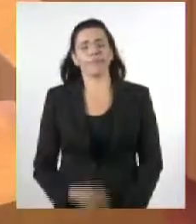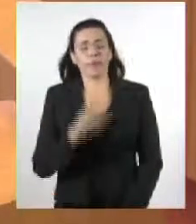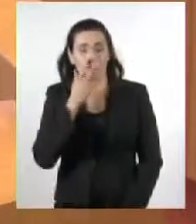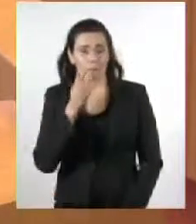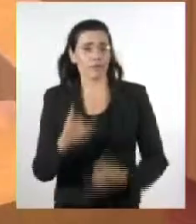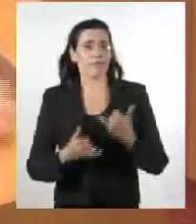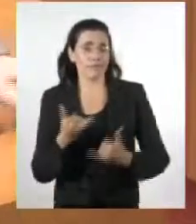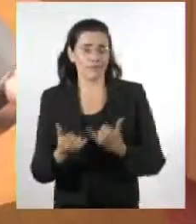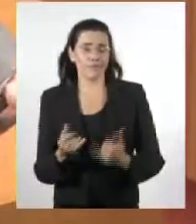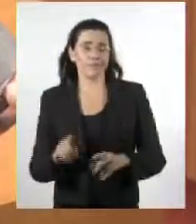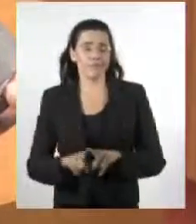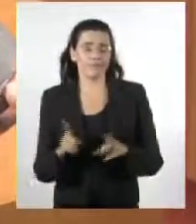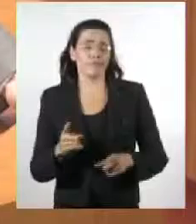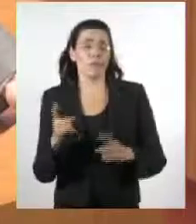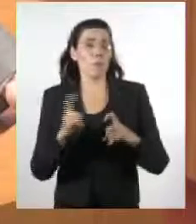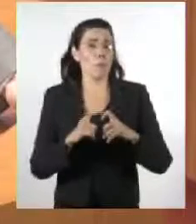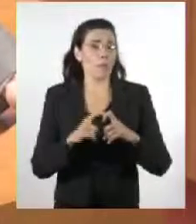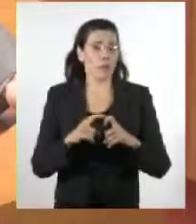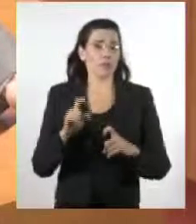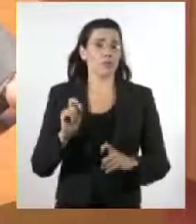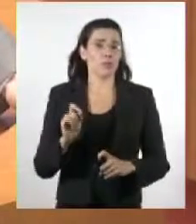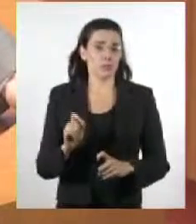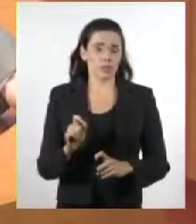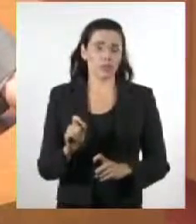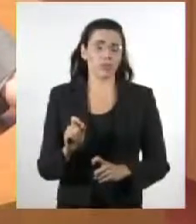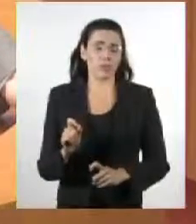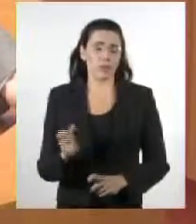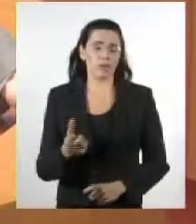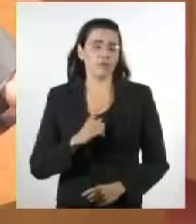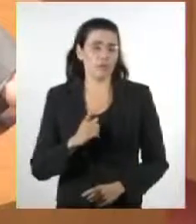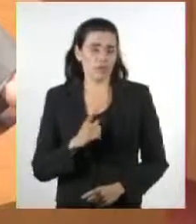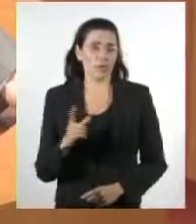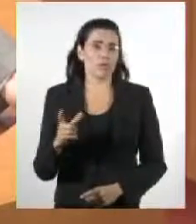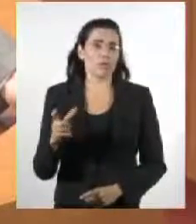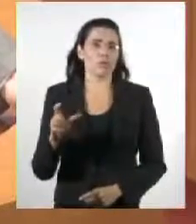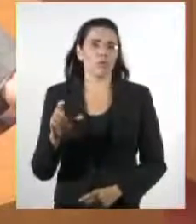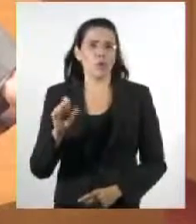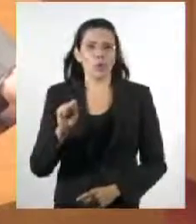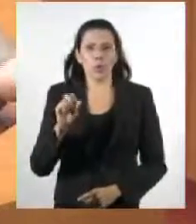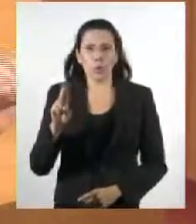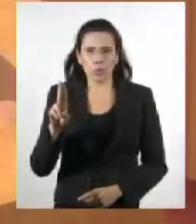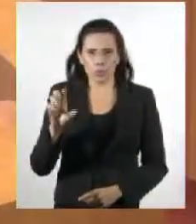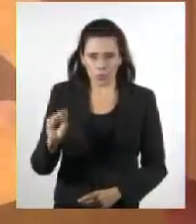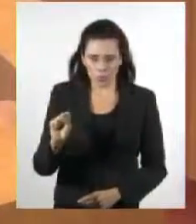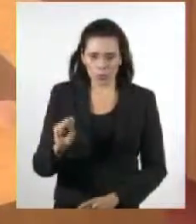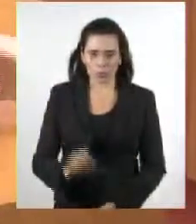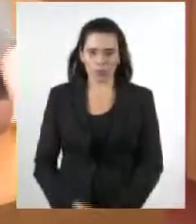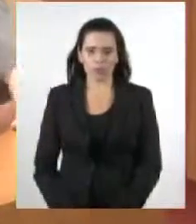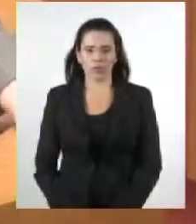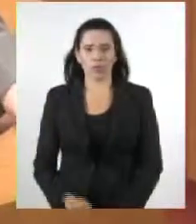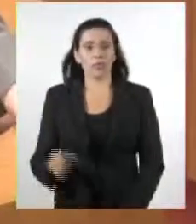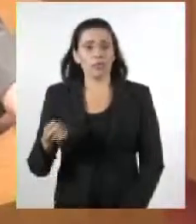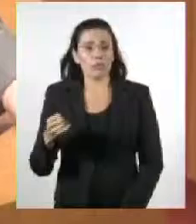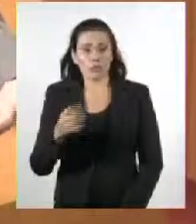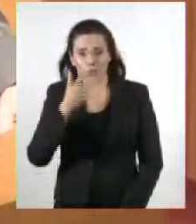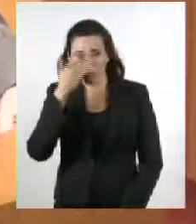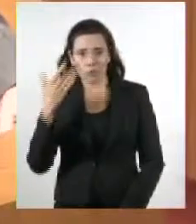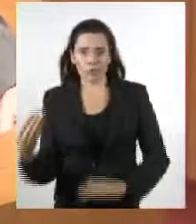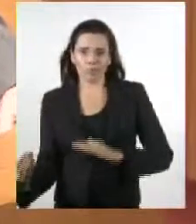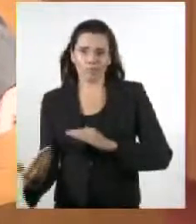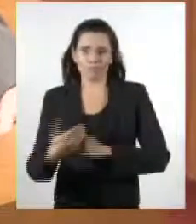pelo SUS, tem a sua consulta médica na área especializada, diga-se de passagem, ou seja, aquele que tem